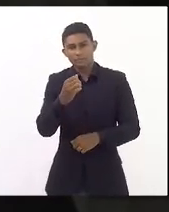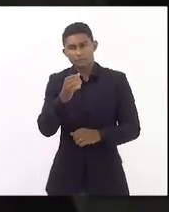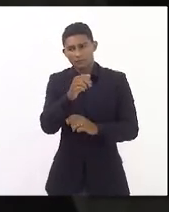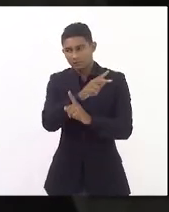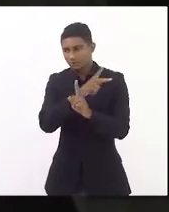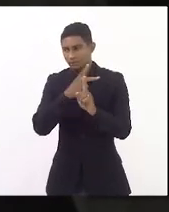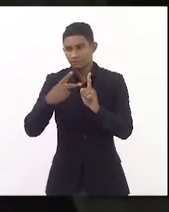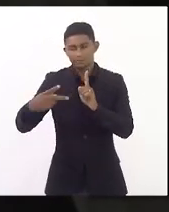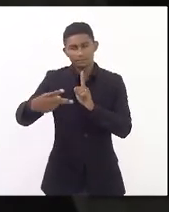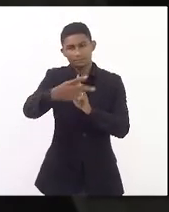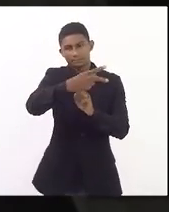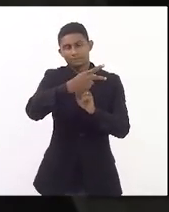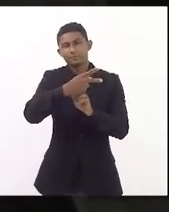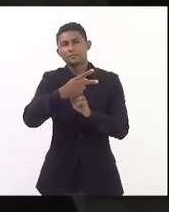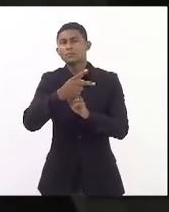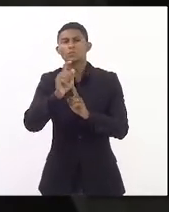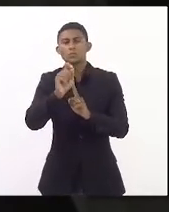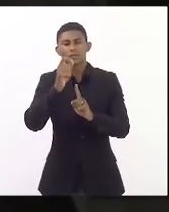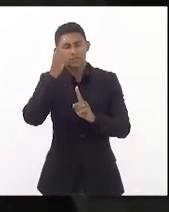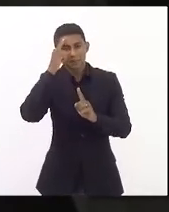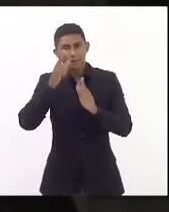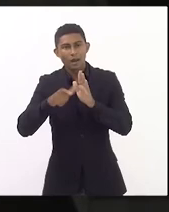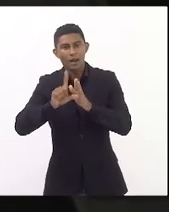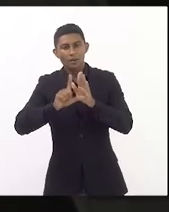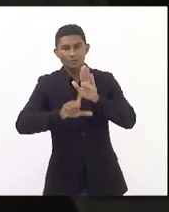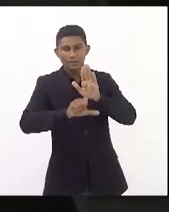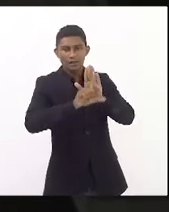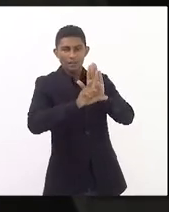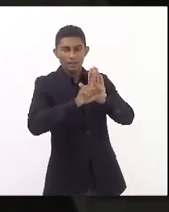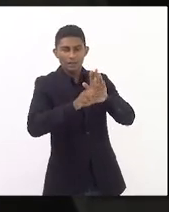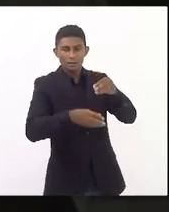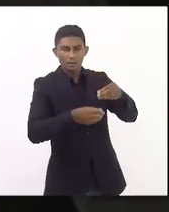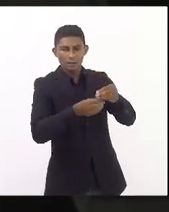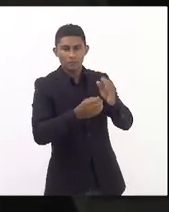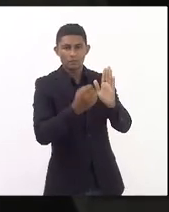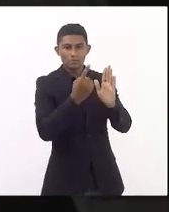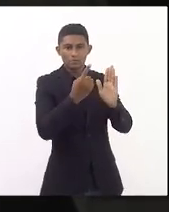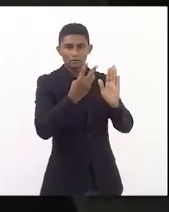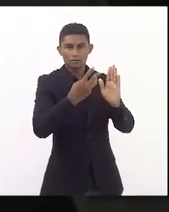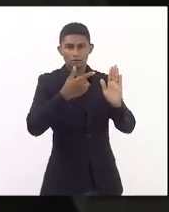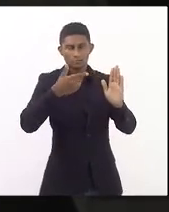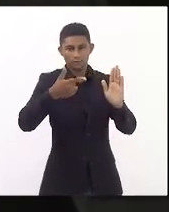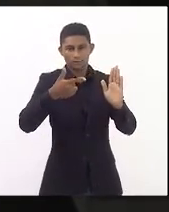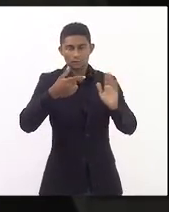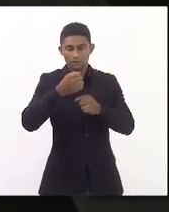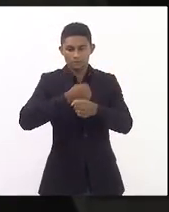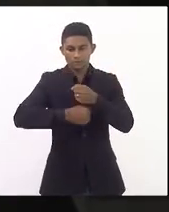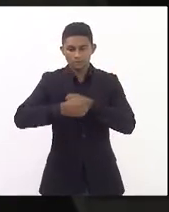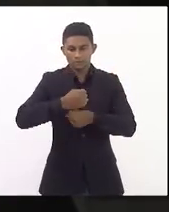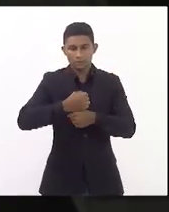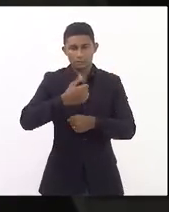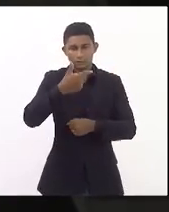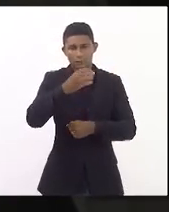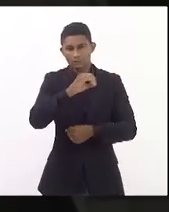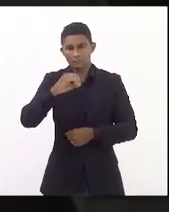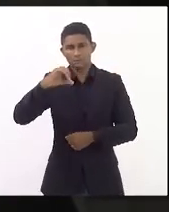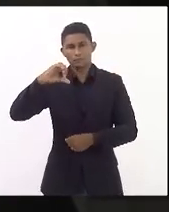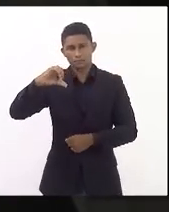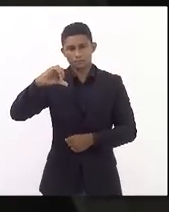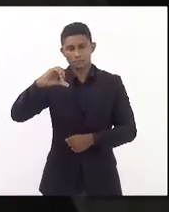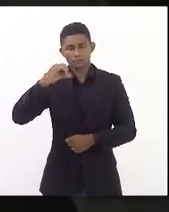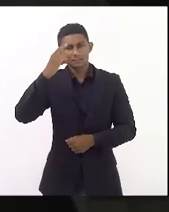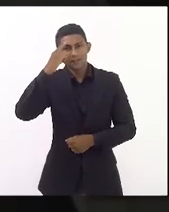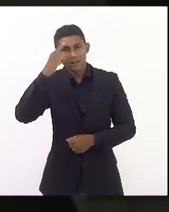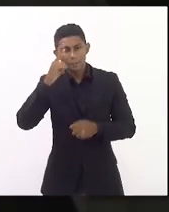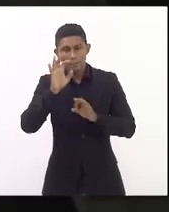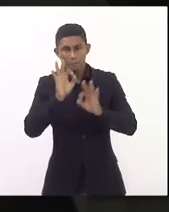sendo regulamentadas pela Lei Complementar 132 de 2009. Este projeto original